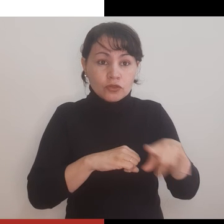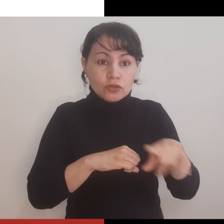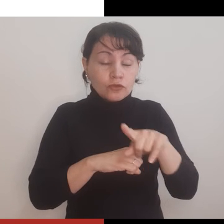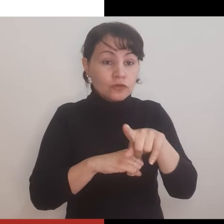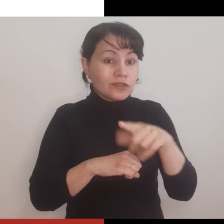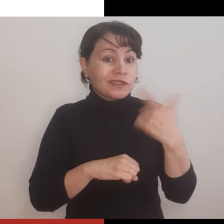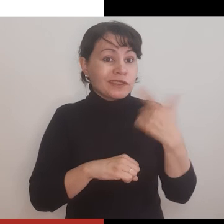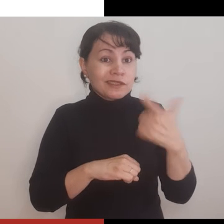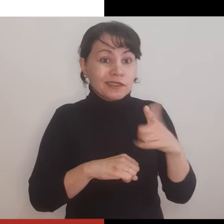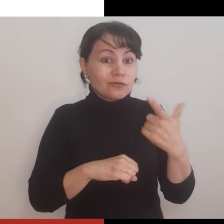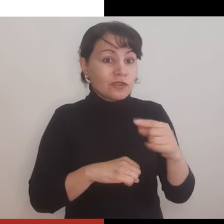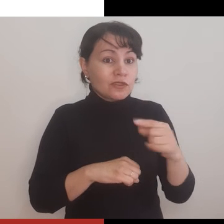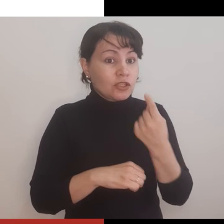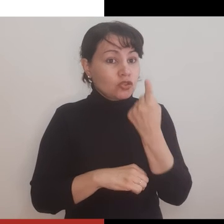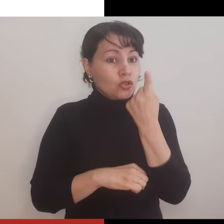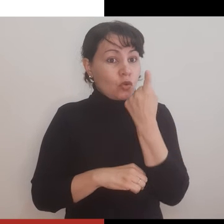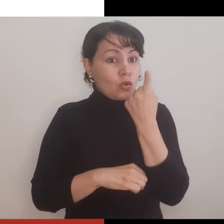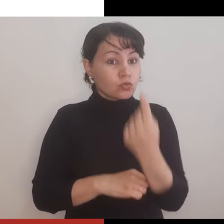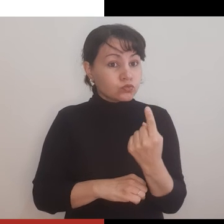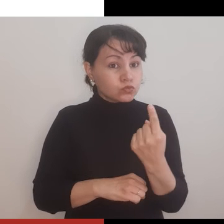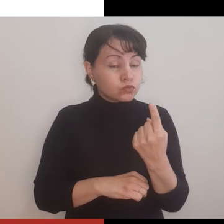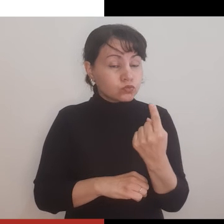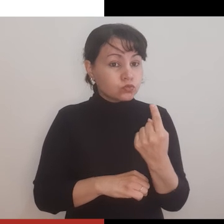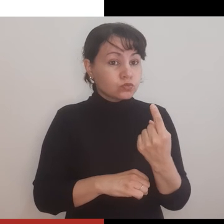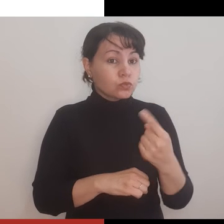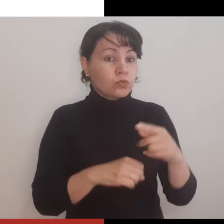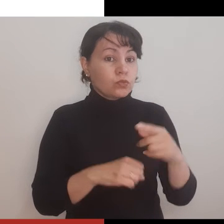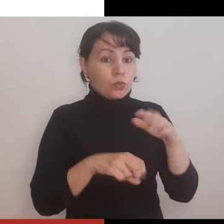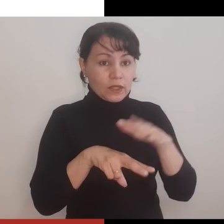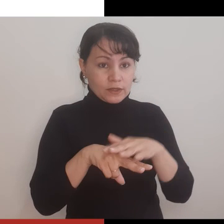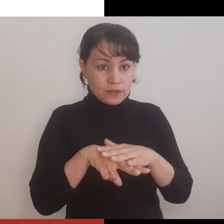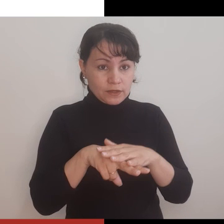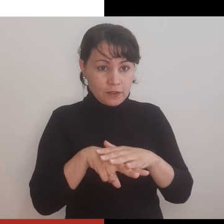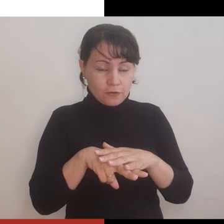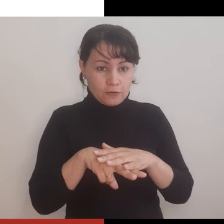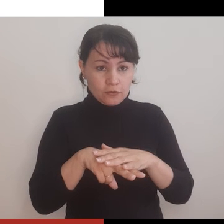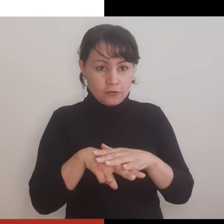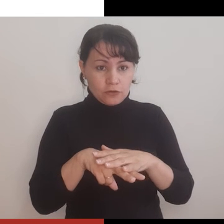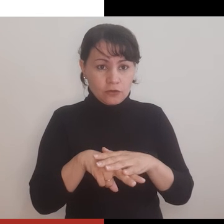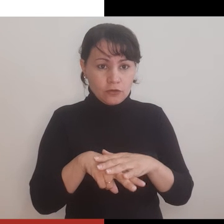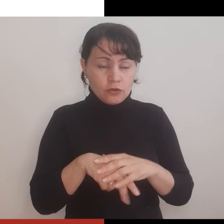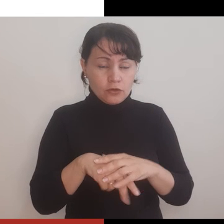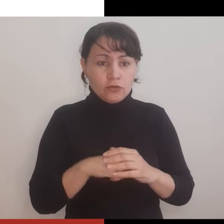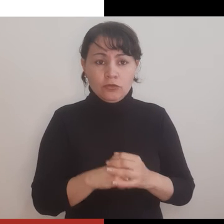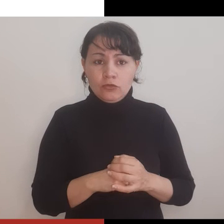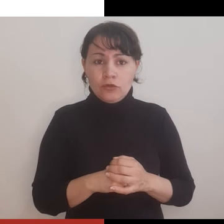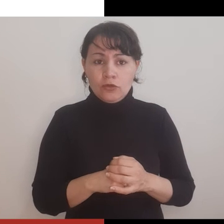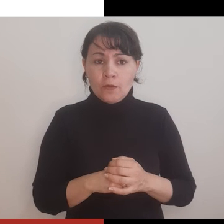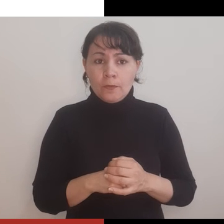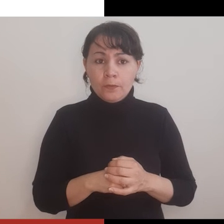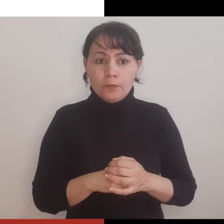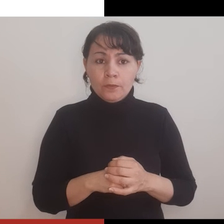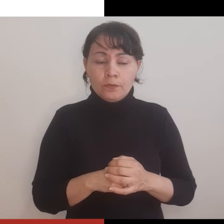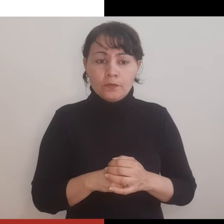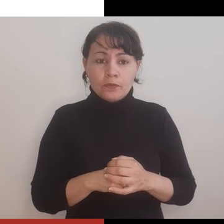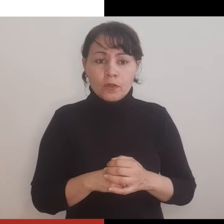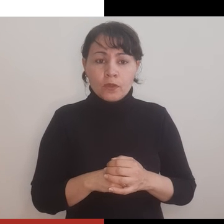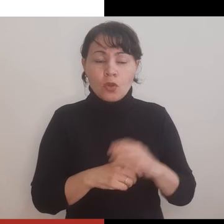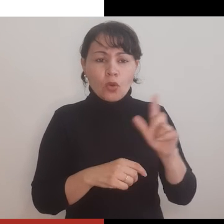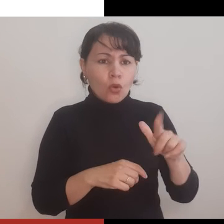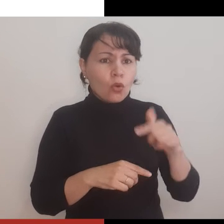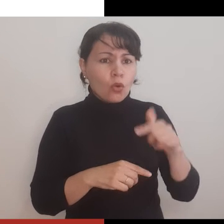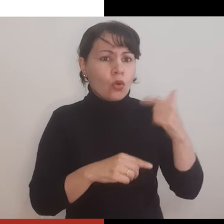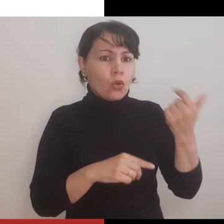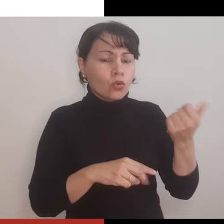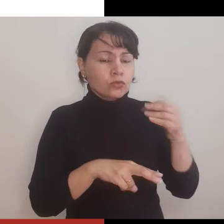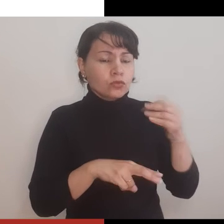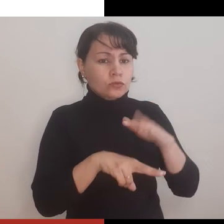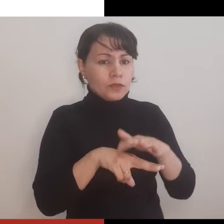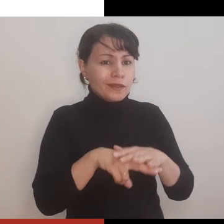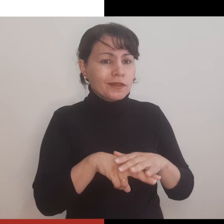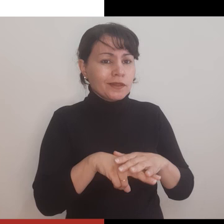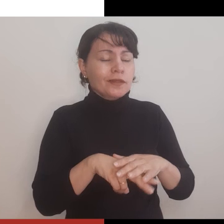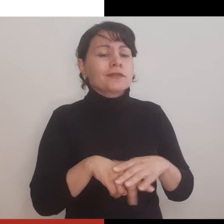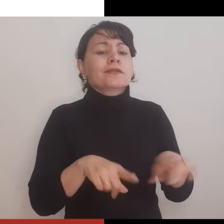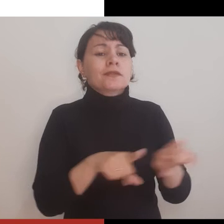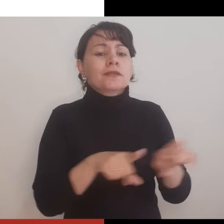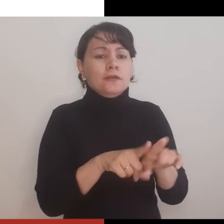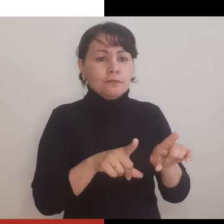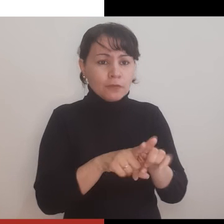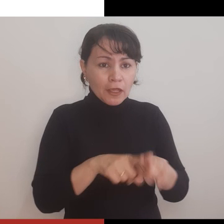vai ter apenas um paciente pronado, né? Muito provavelmente outros pacientes também